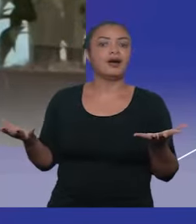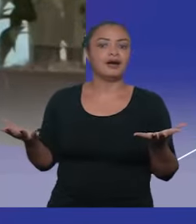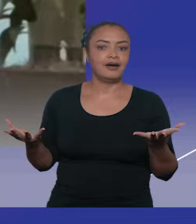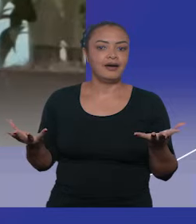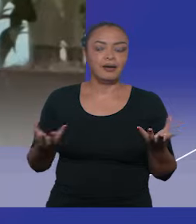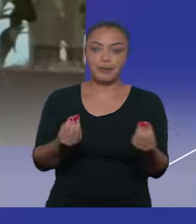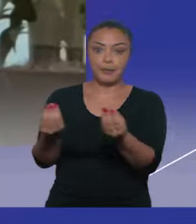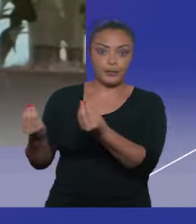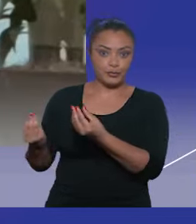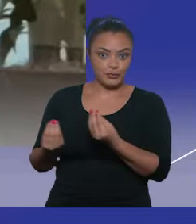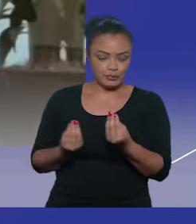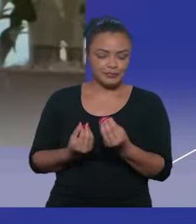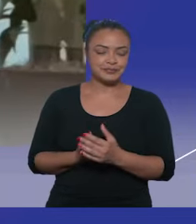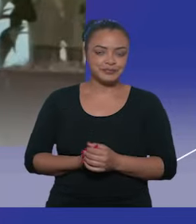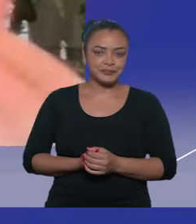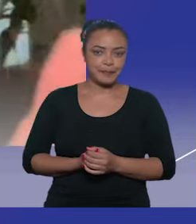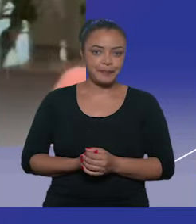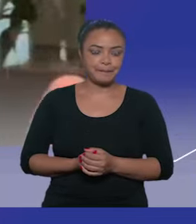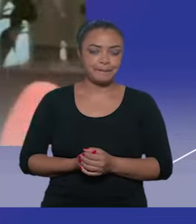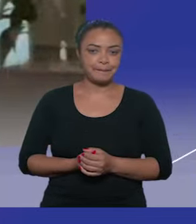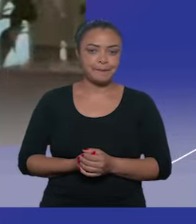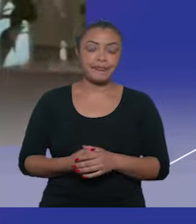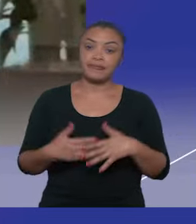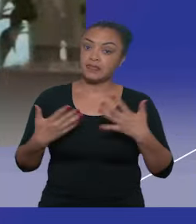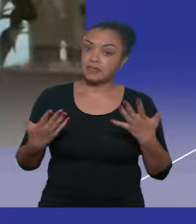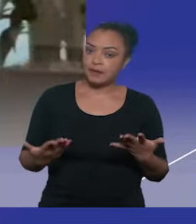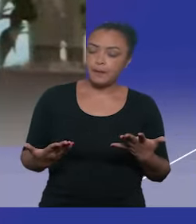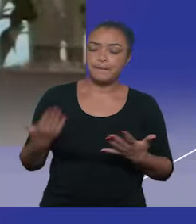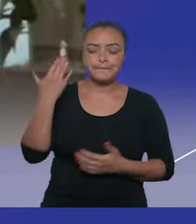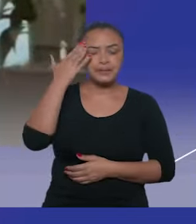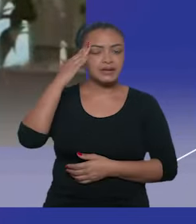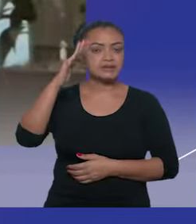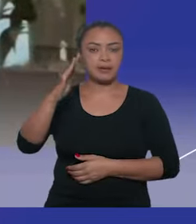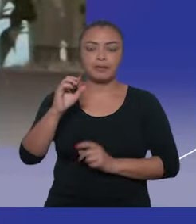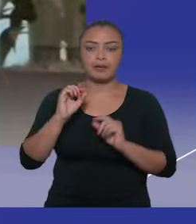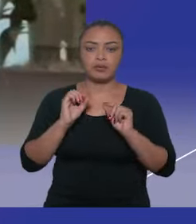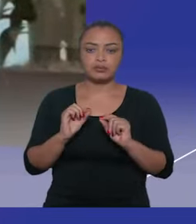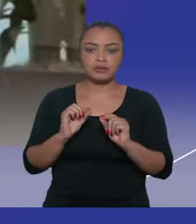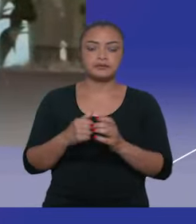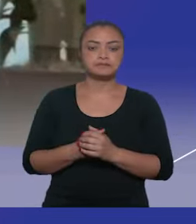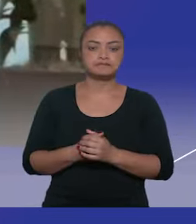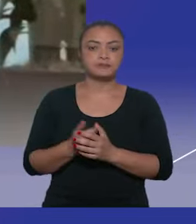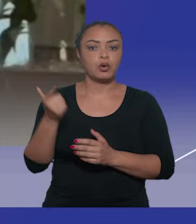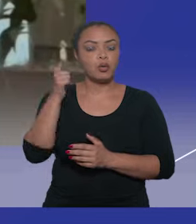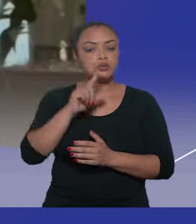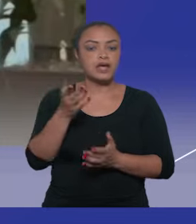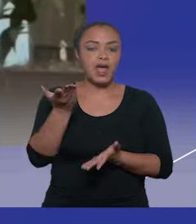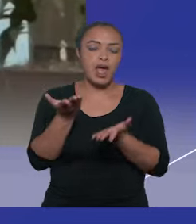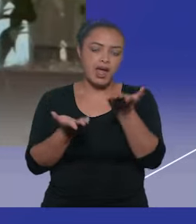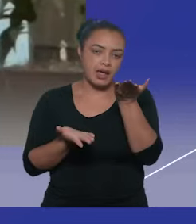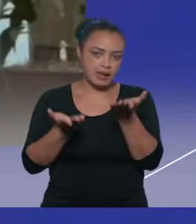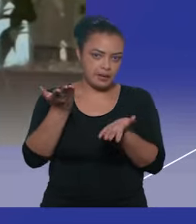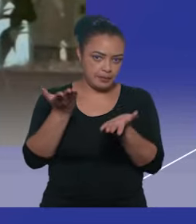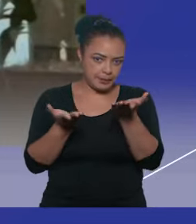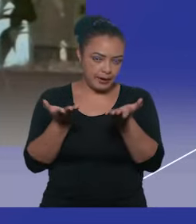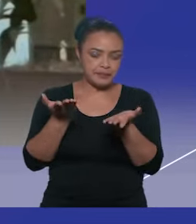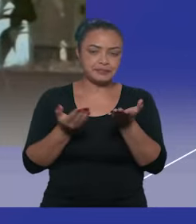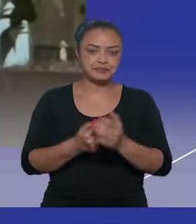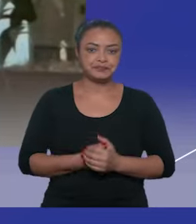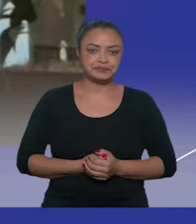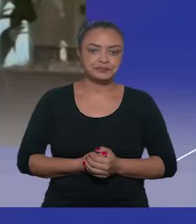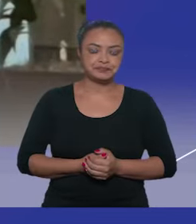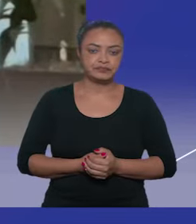difícil de você selecionar os seus investimentos, porque as alternativas realmente são muito maiores do que apenas investindo no